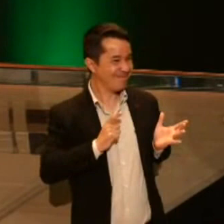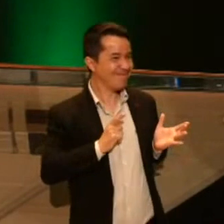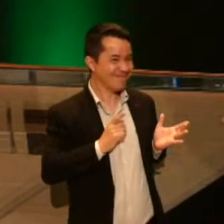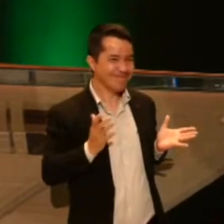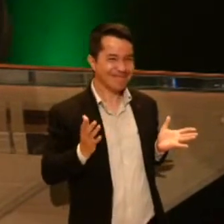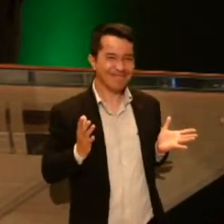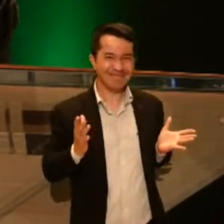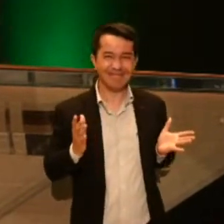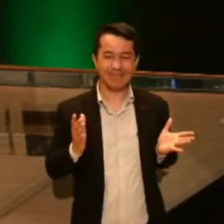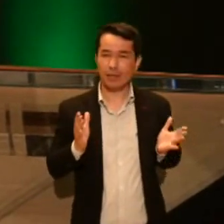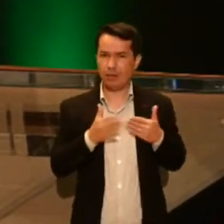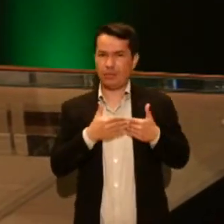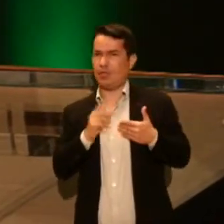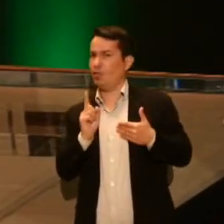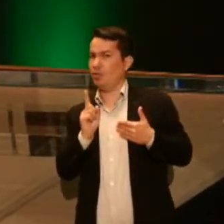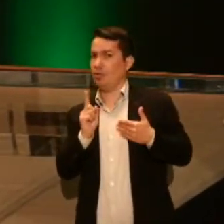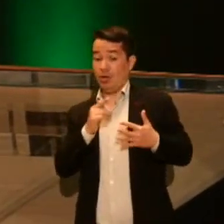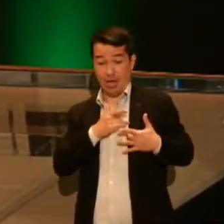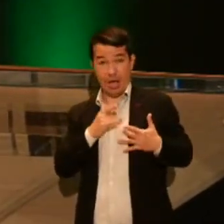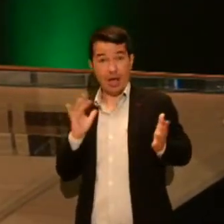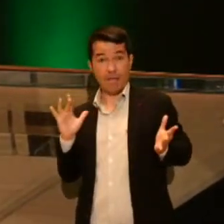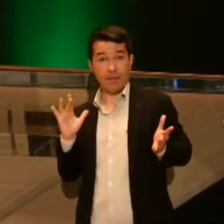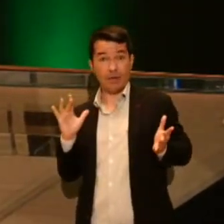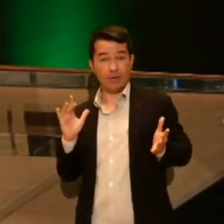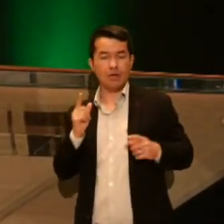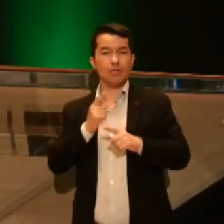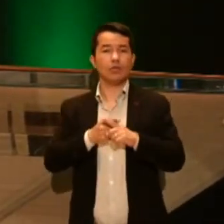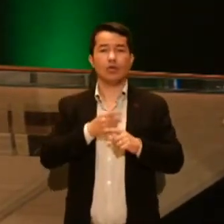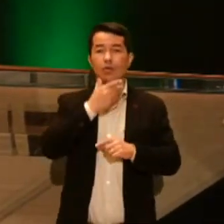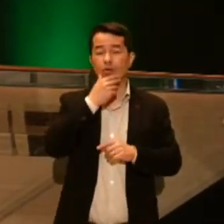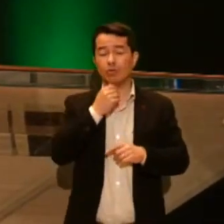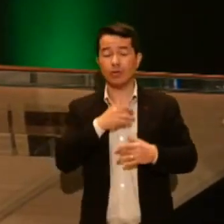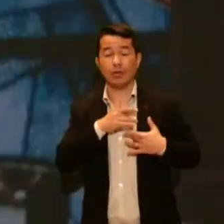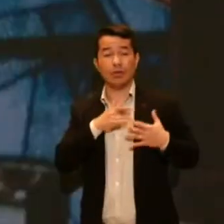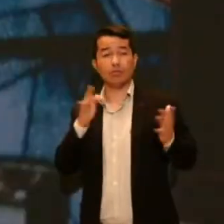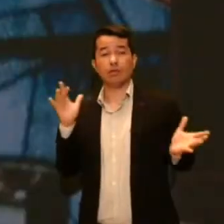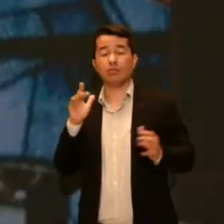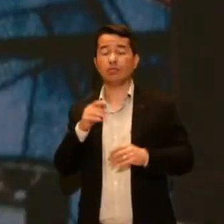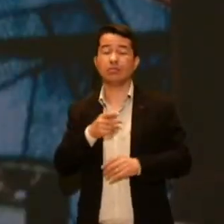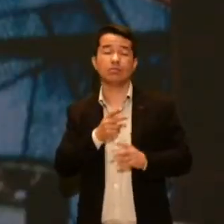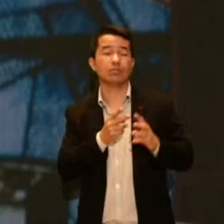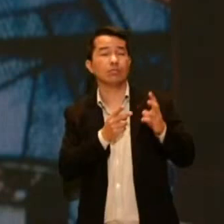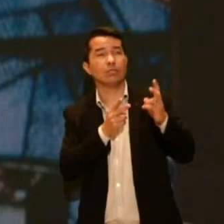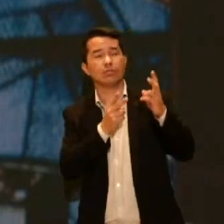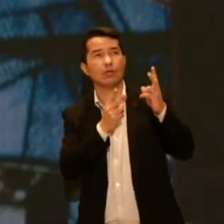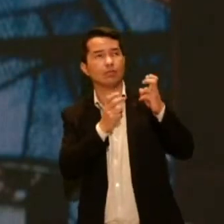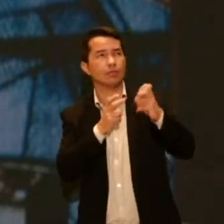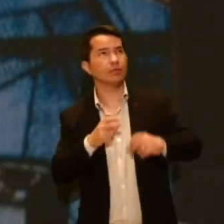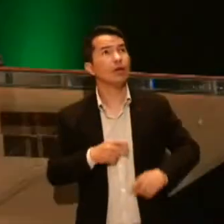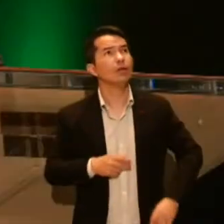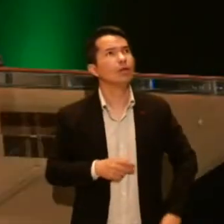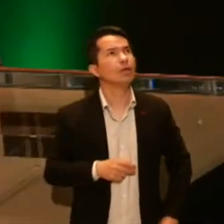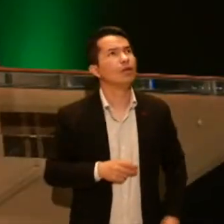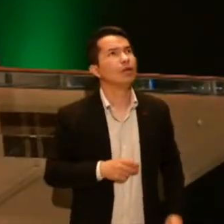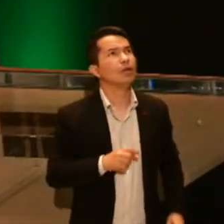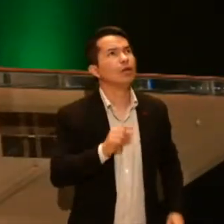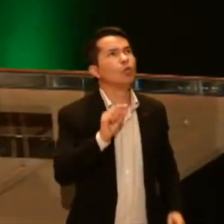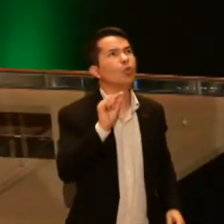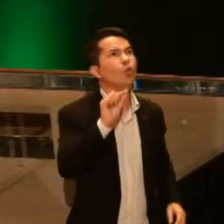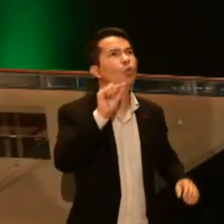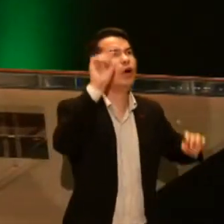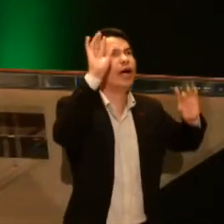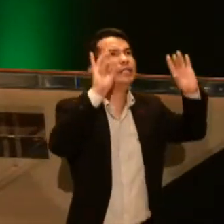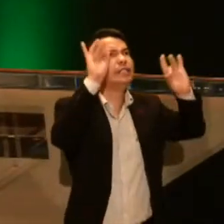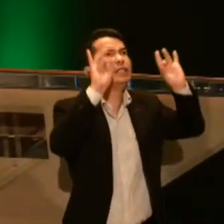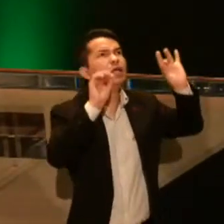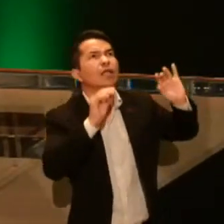eles perceberam a manifestação de Deus, ainda que eles não entendessem todo o